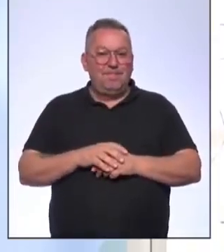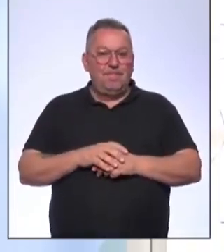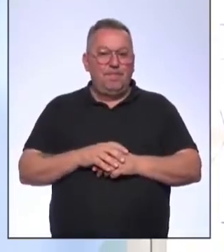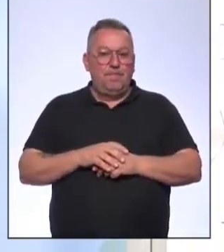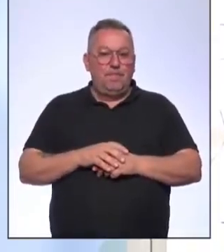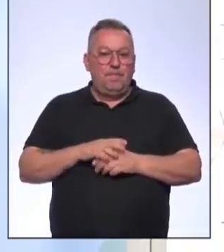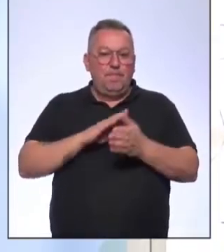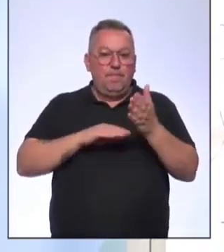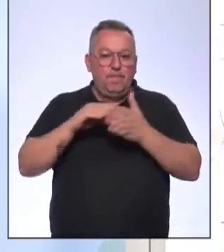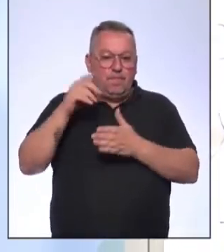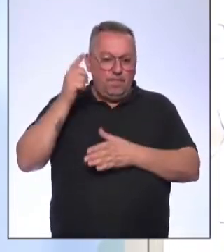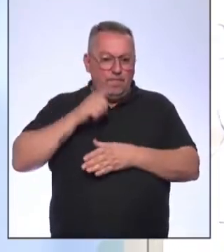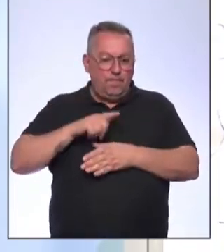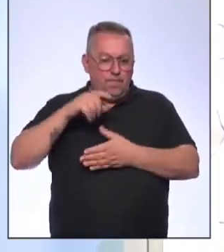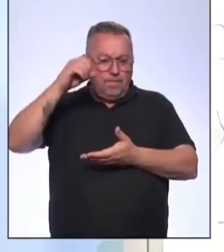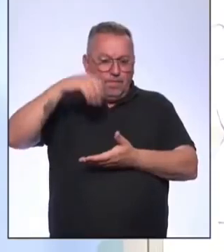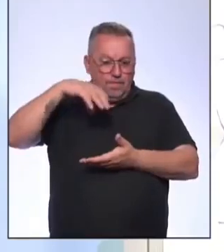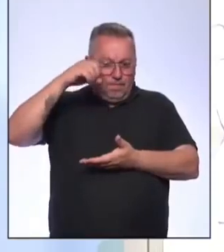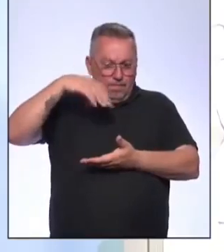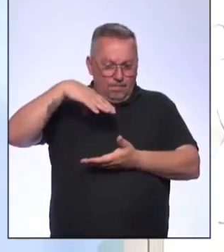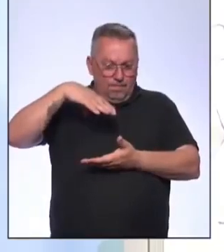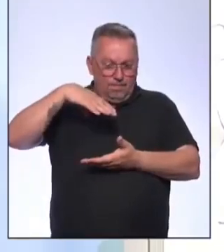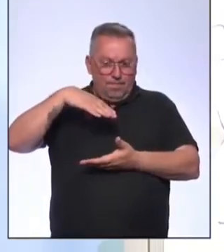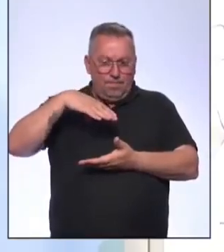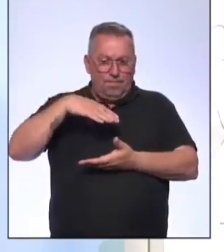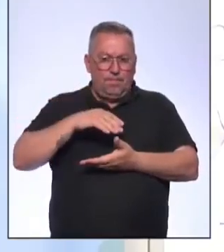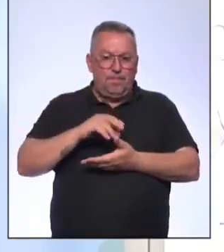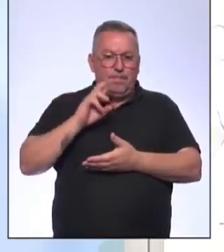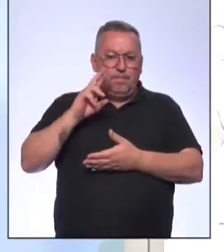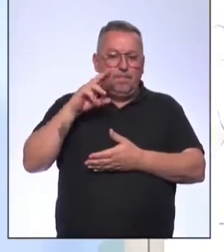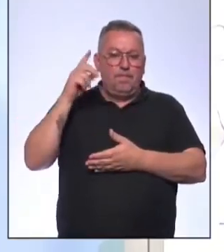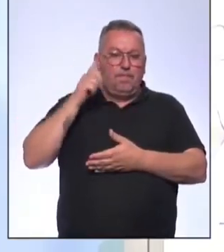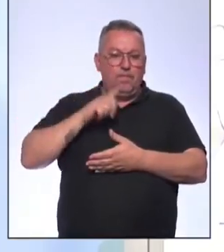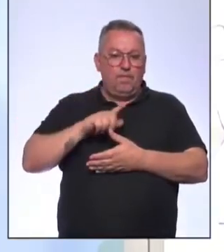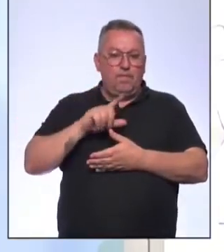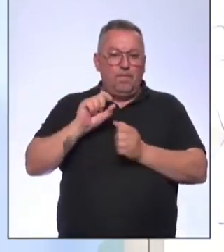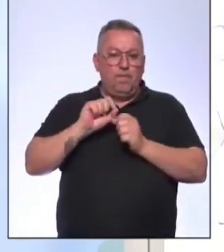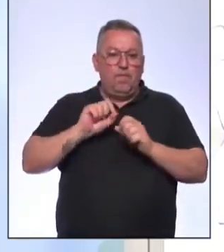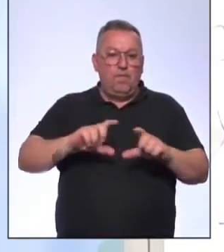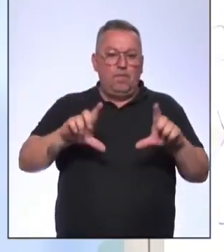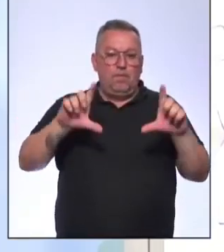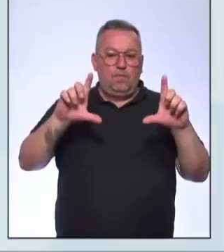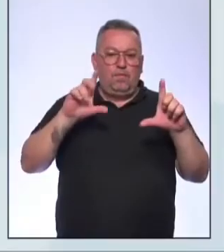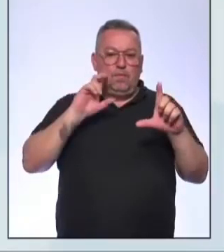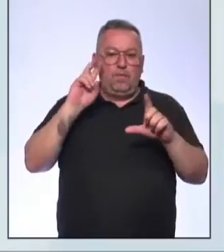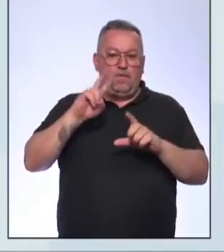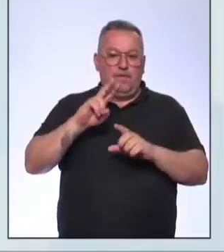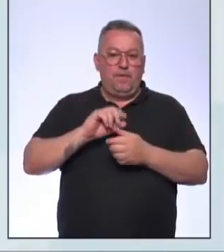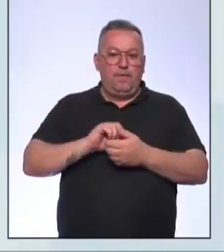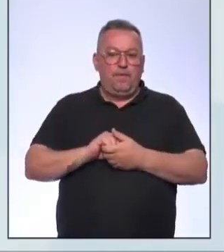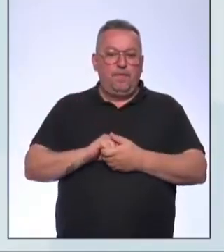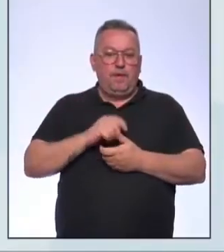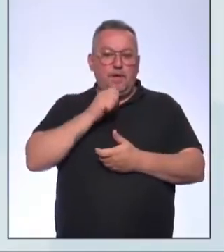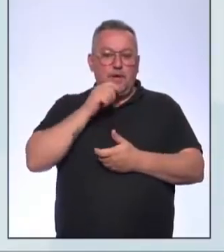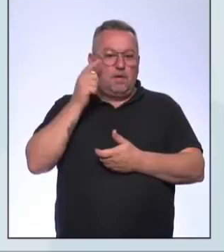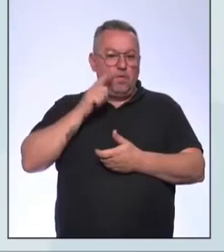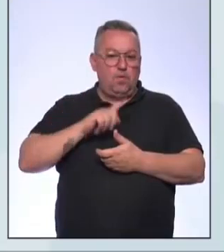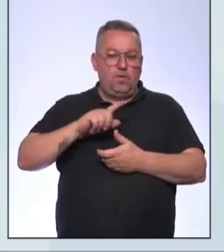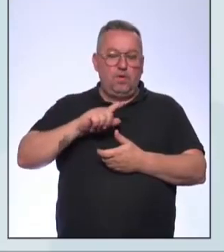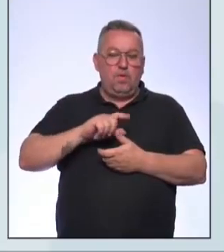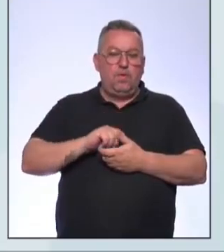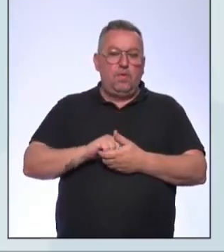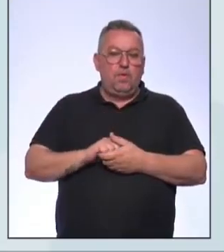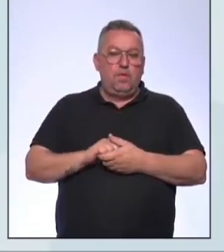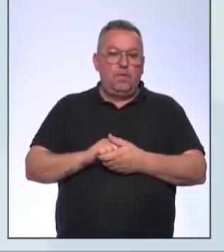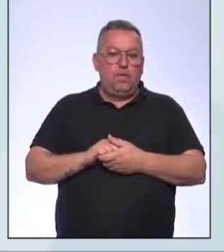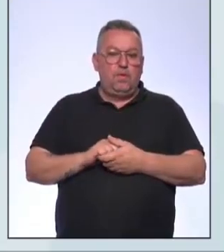esperto. Todo mundo conseguiu dar o print? Então, espero que tenham conseguido. Vamos colocar um pouquinho na tela de novo, só para quem não conseguiu. Então,